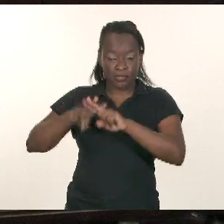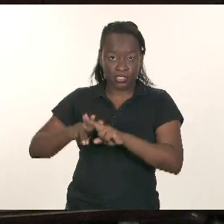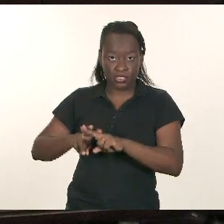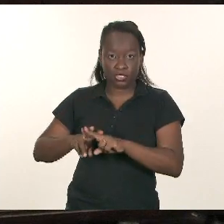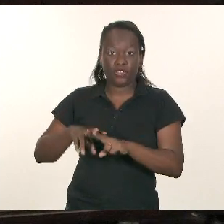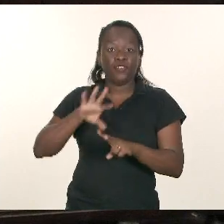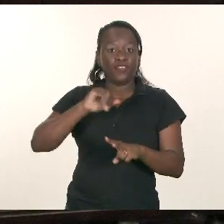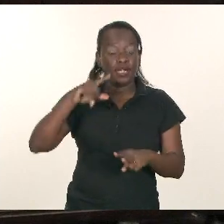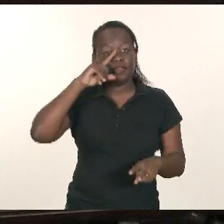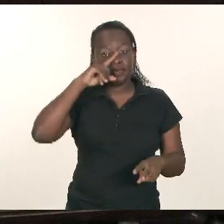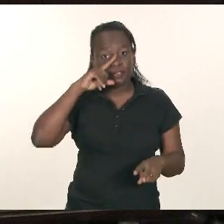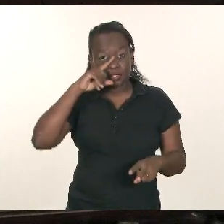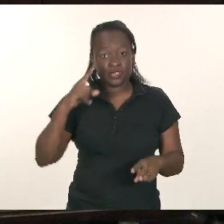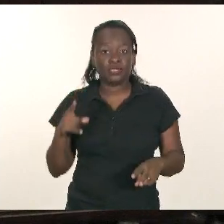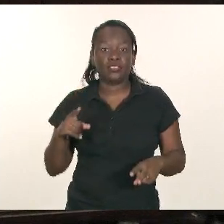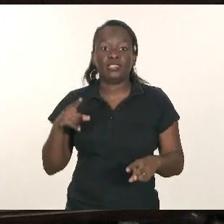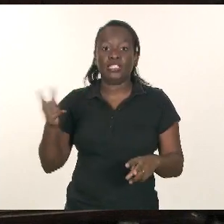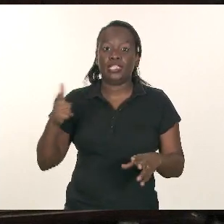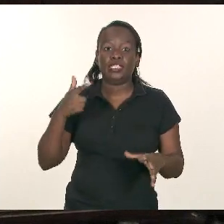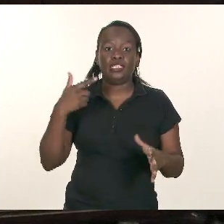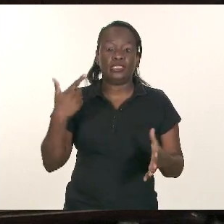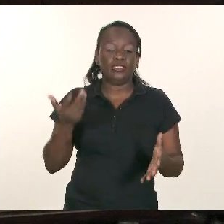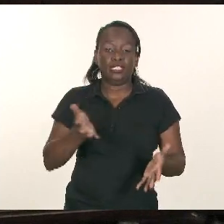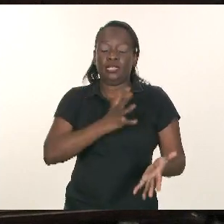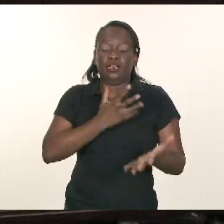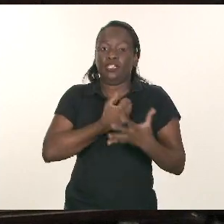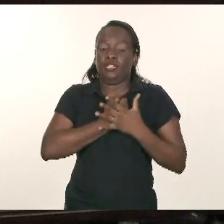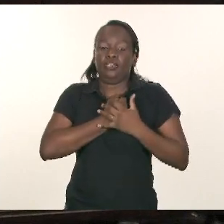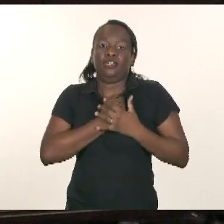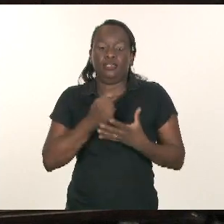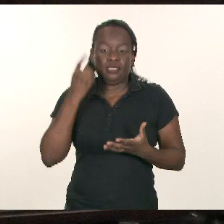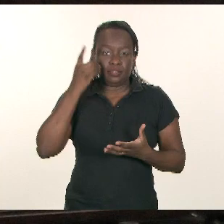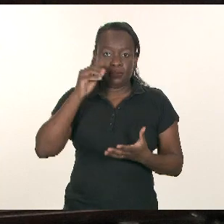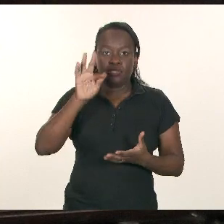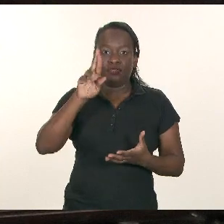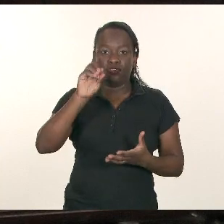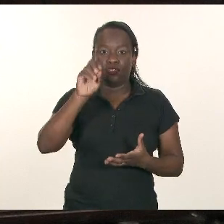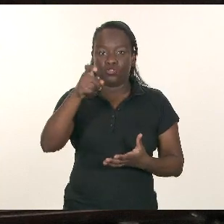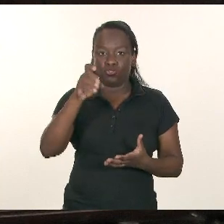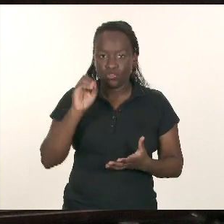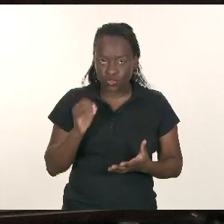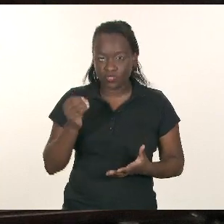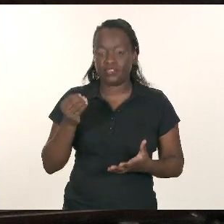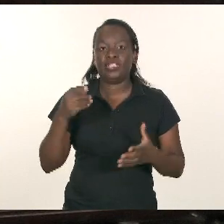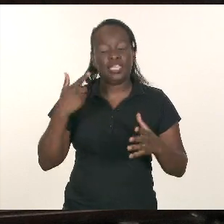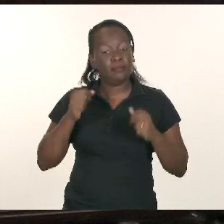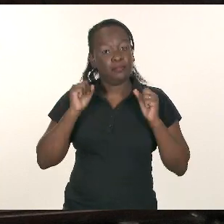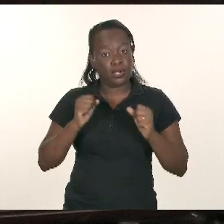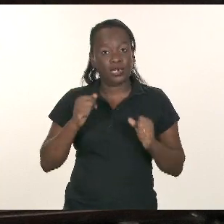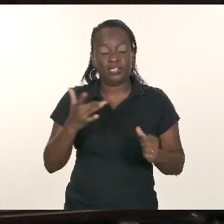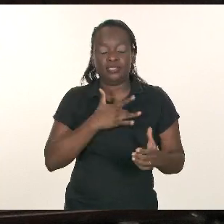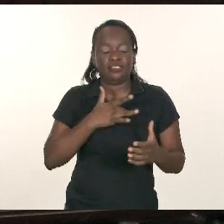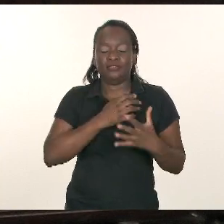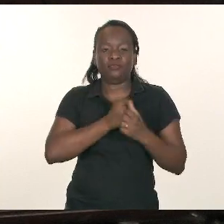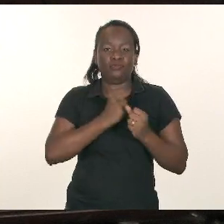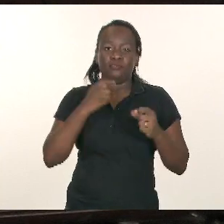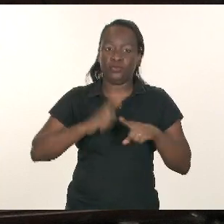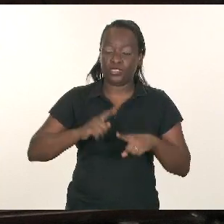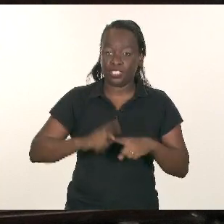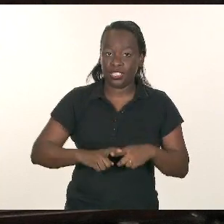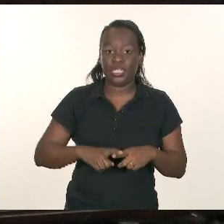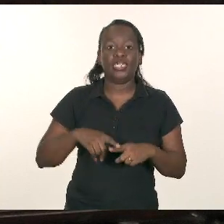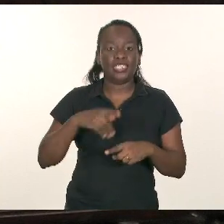vai correr risco de arrebatar os corações do deputado frouxo, que vai acabar se apaixonando por ele,